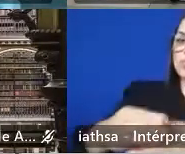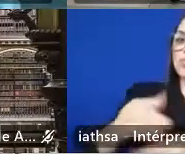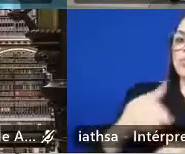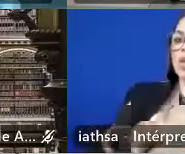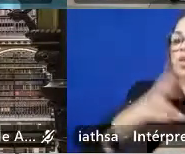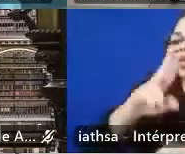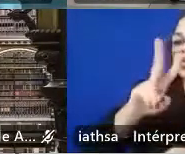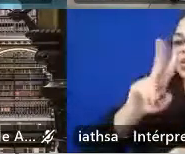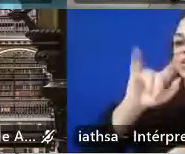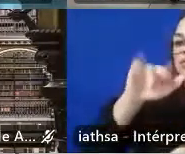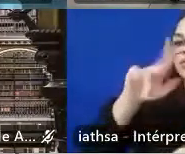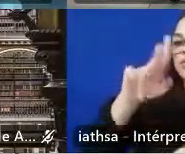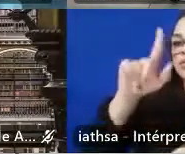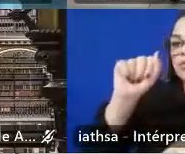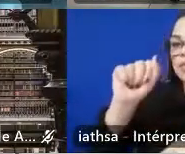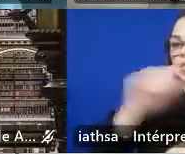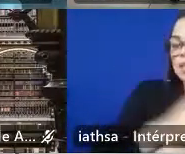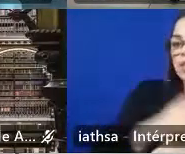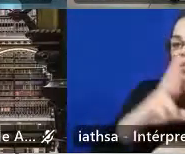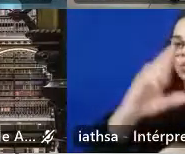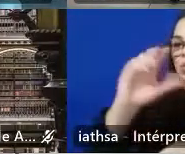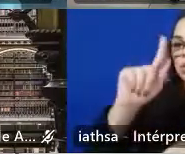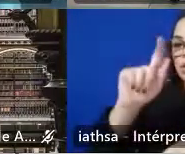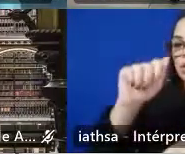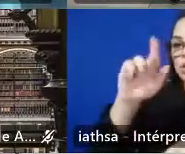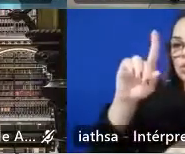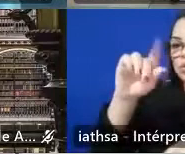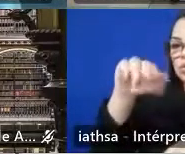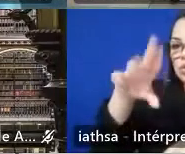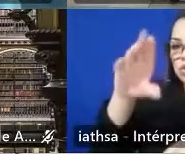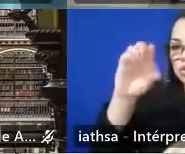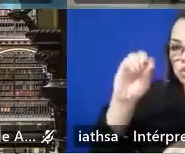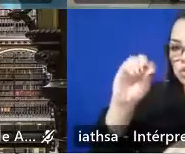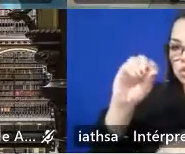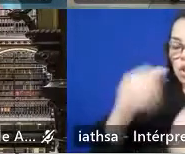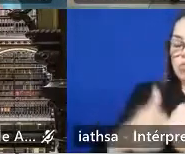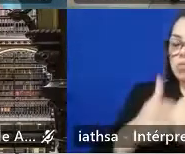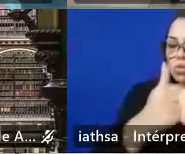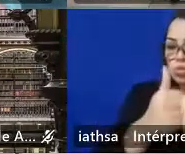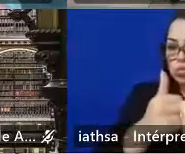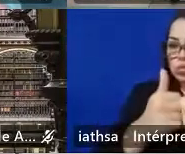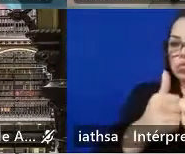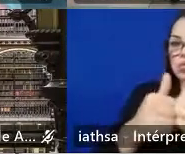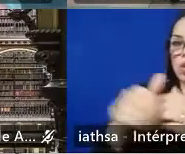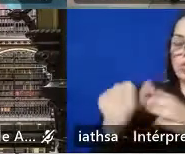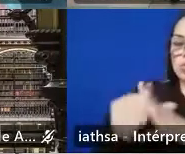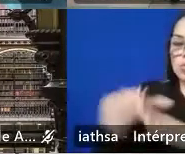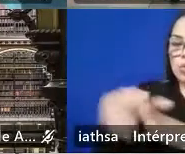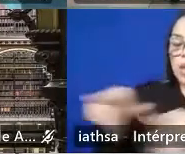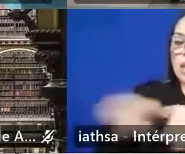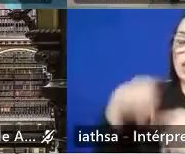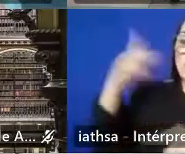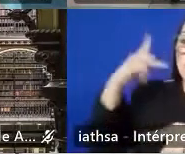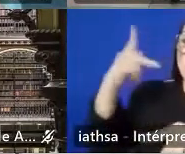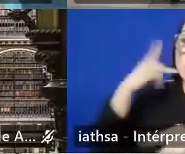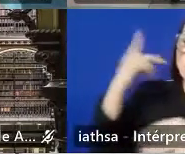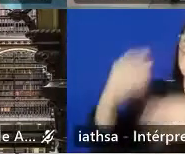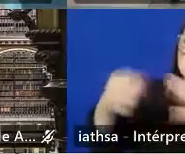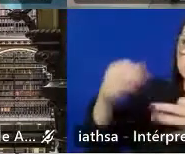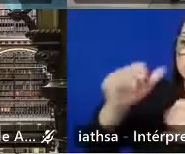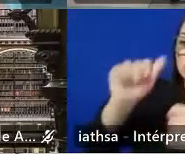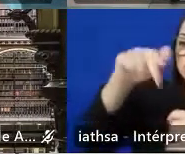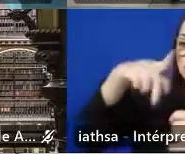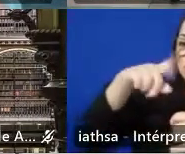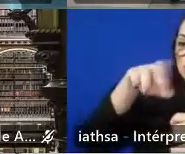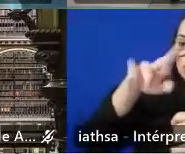Doutor Galdino Augusto Coelho bordallo sobre corregedores e os promotores de Justiça Andrea Rodrigues Amin